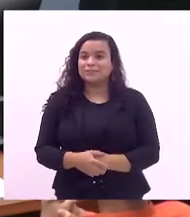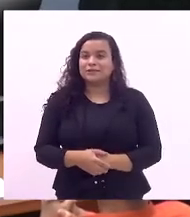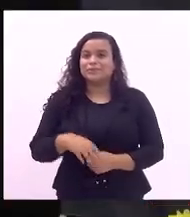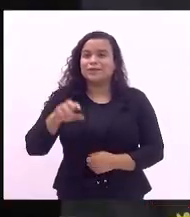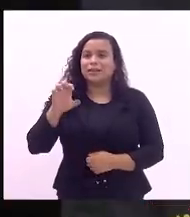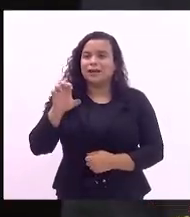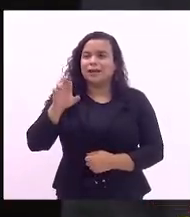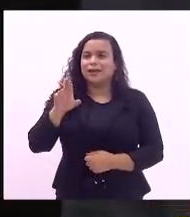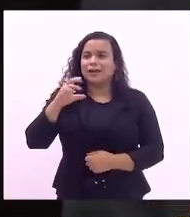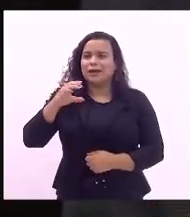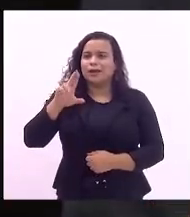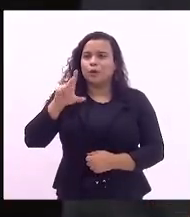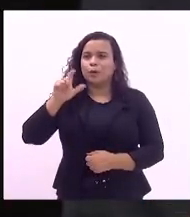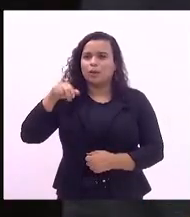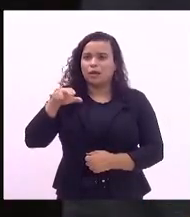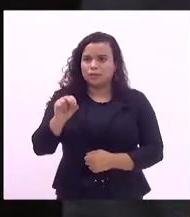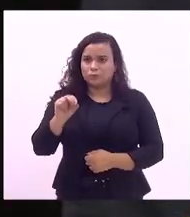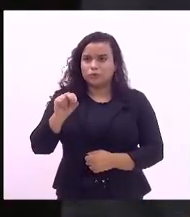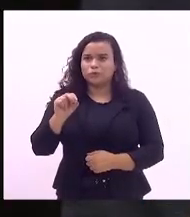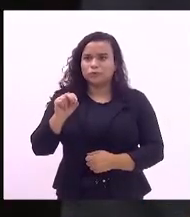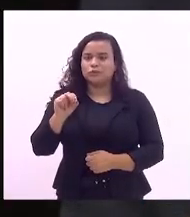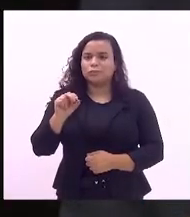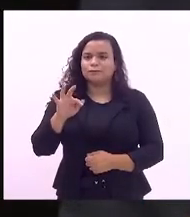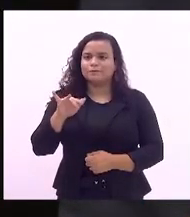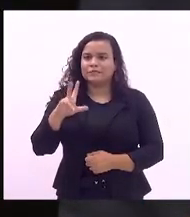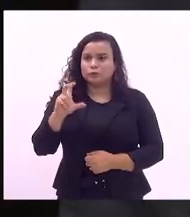Herculano da Conceição Filho